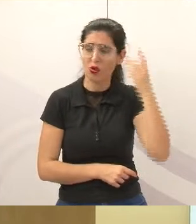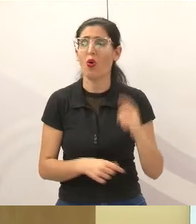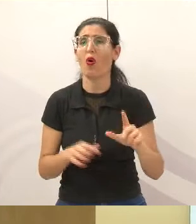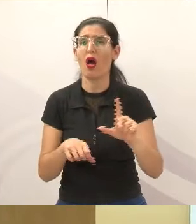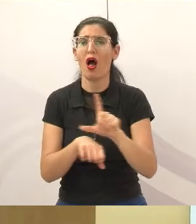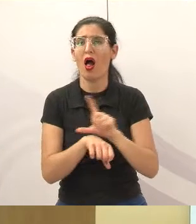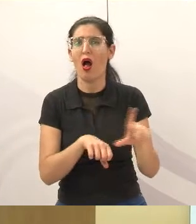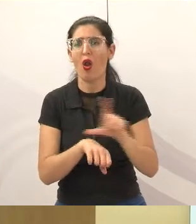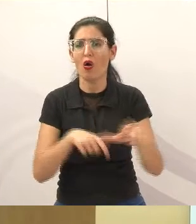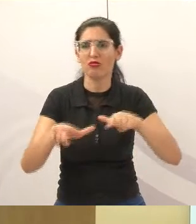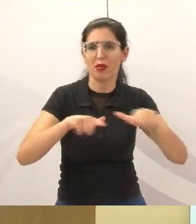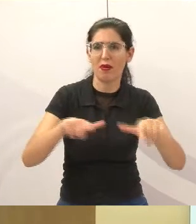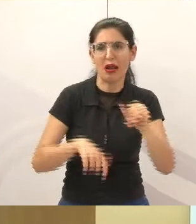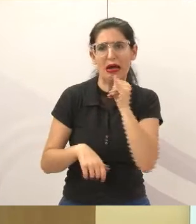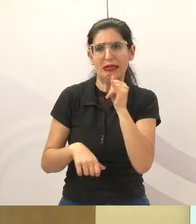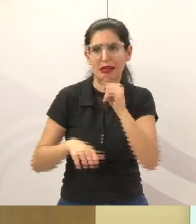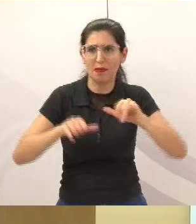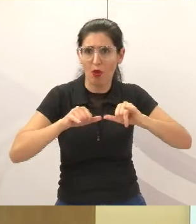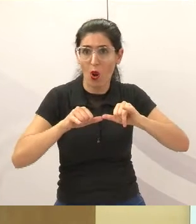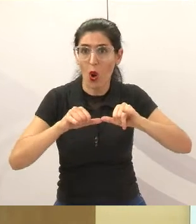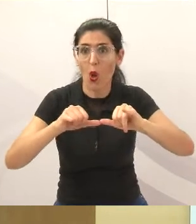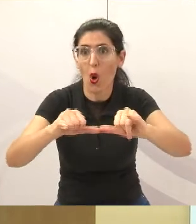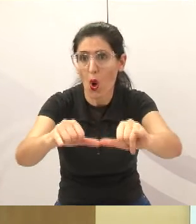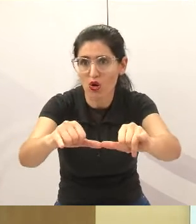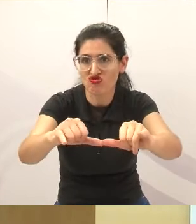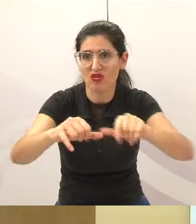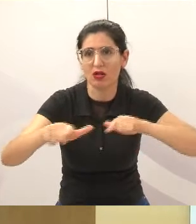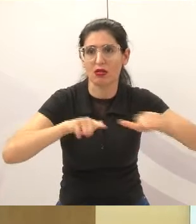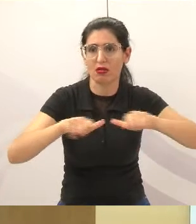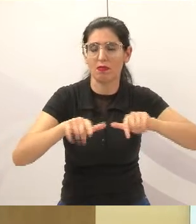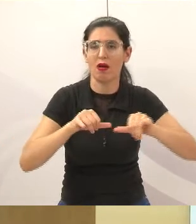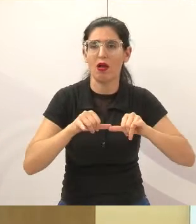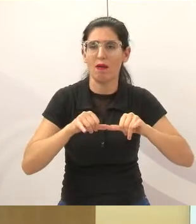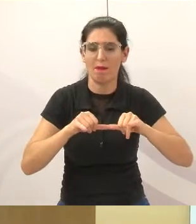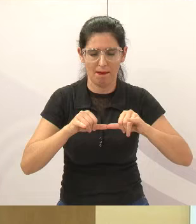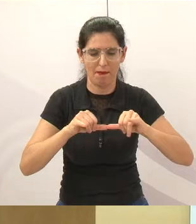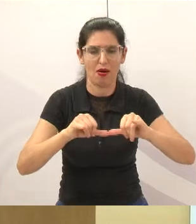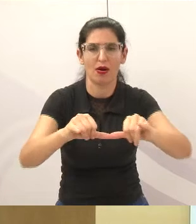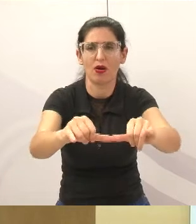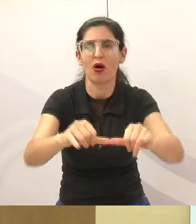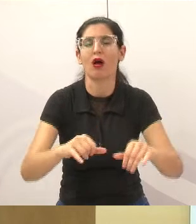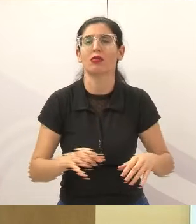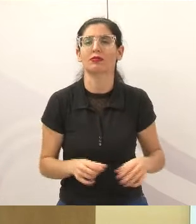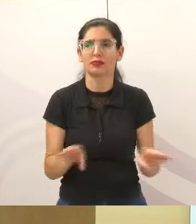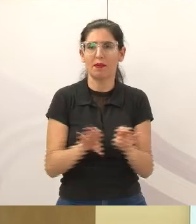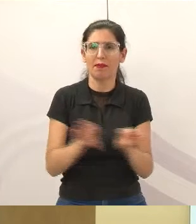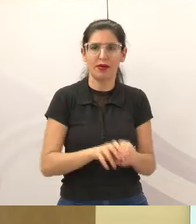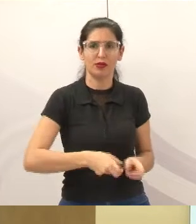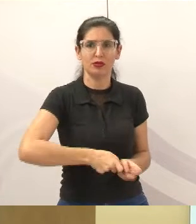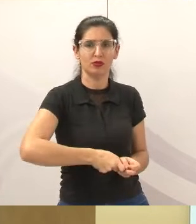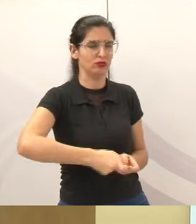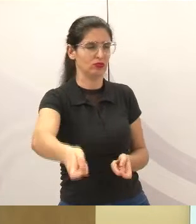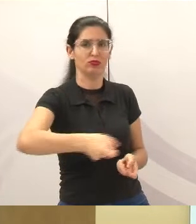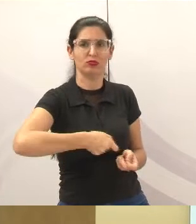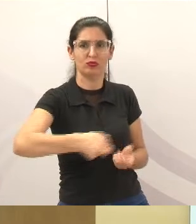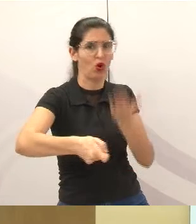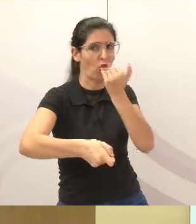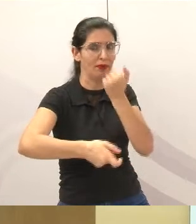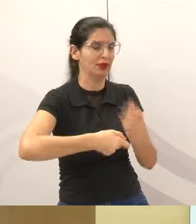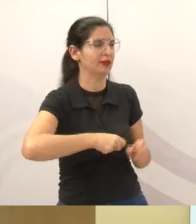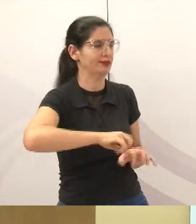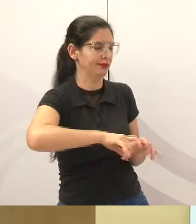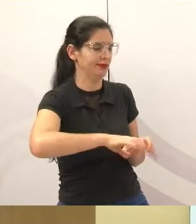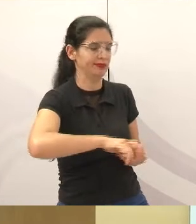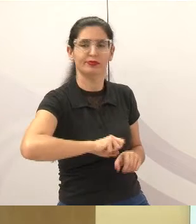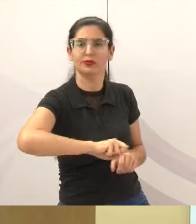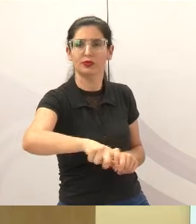no supermercado, às vezes no caixa, passando uma compra, Abner. E às vezes já fui em muitos supermercados atendendo a população sem